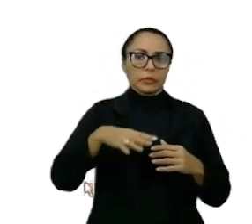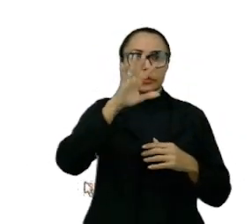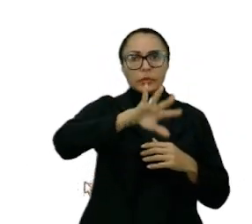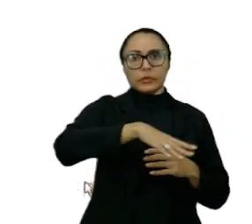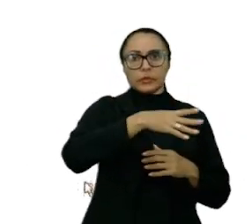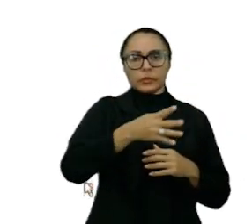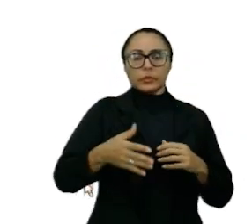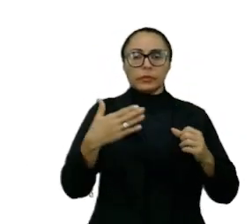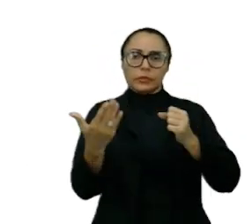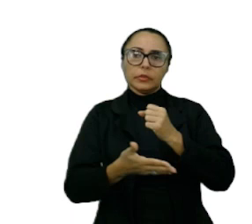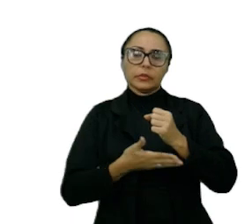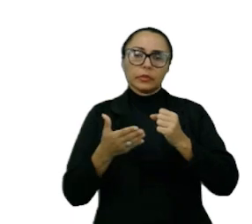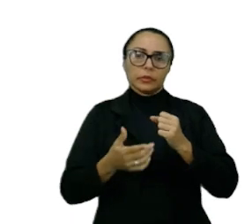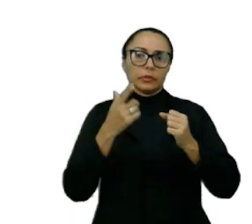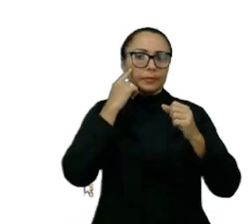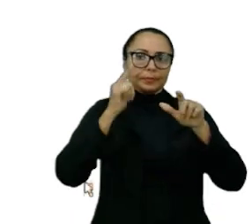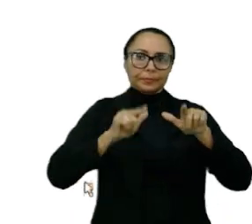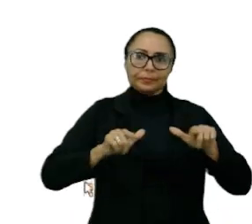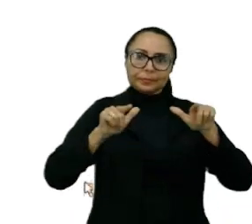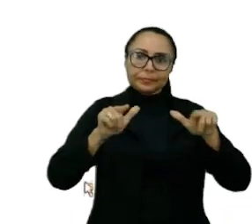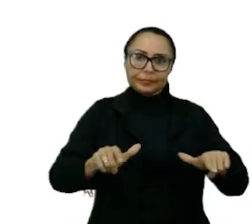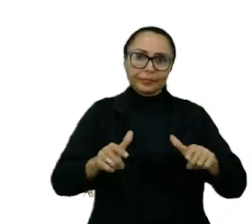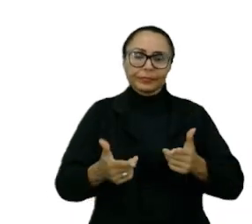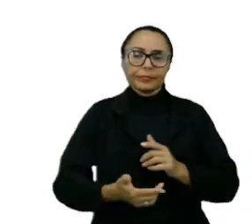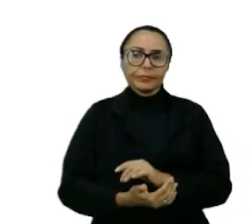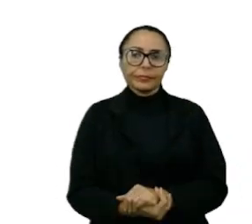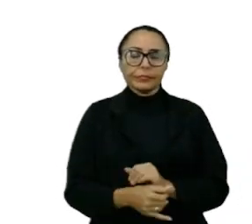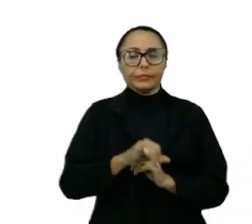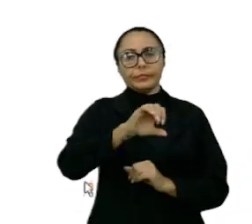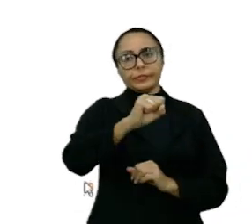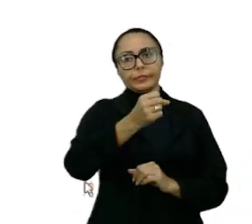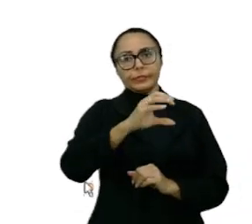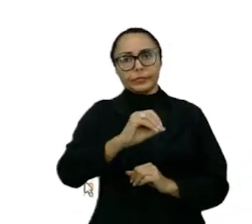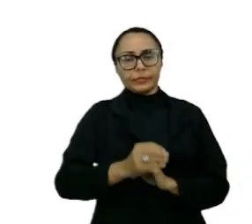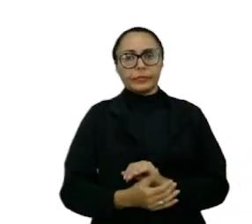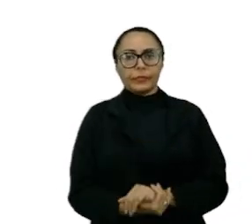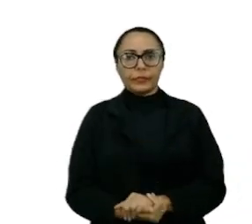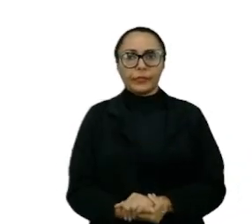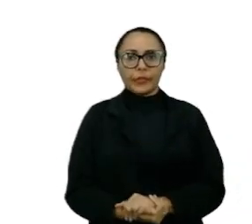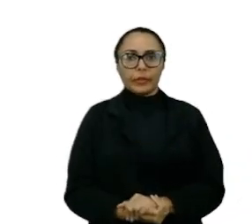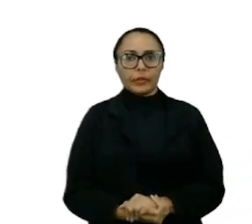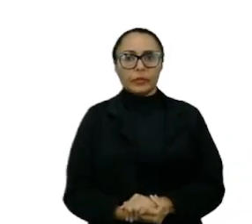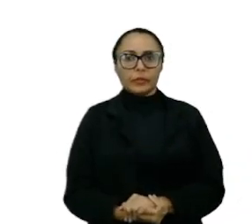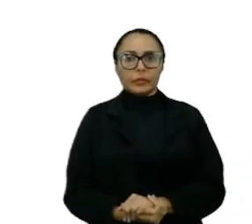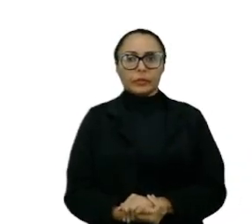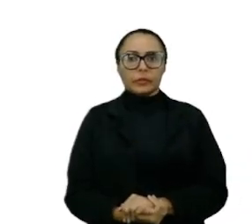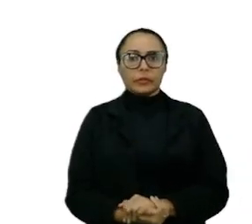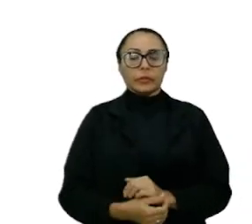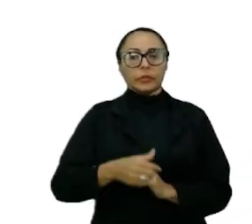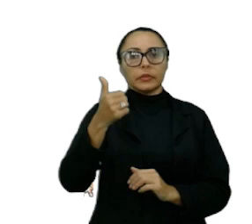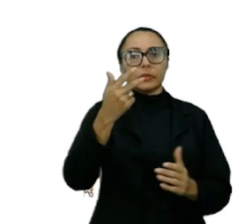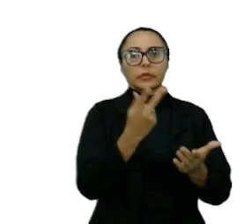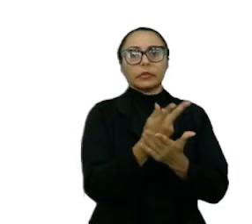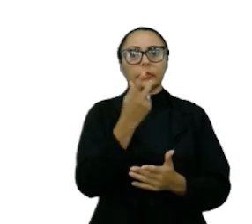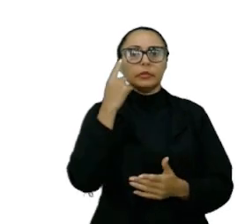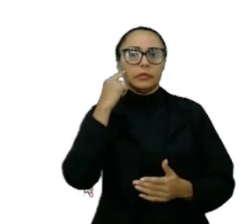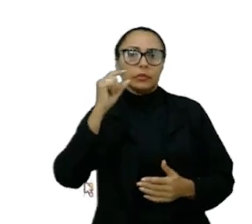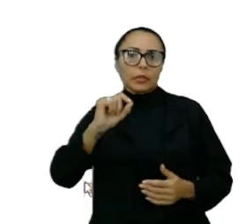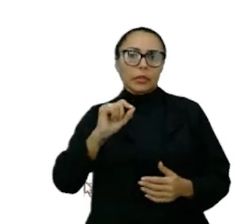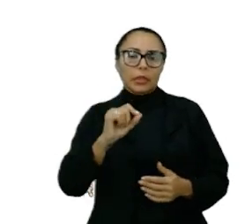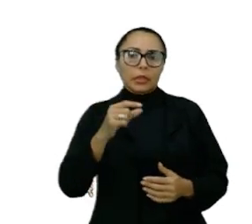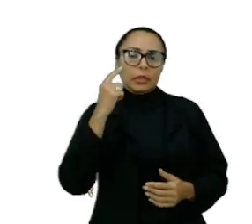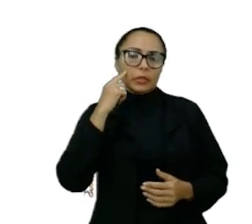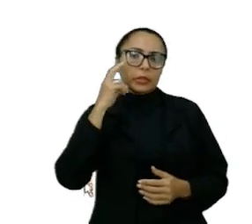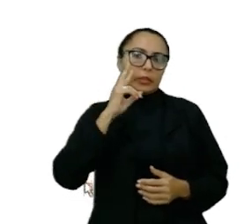básico de certificação de uma ISO. Então, Primeiro, o que é que acontece? Lá a gente